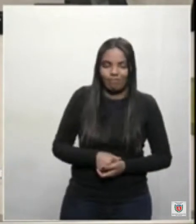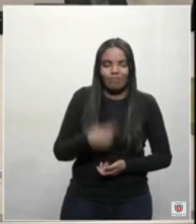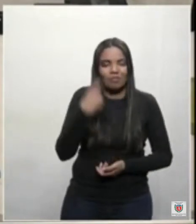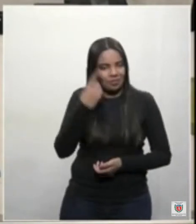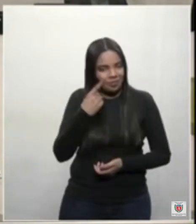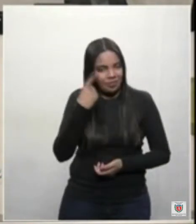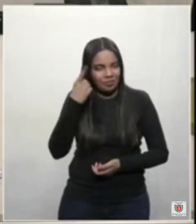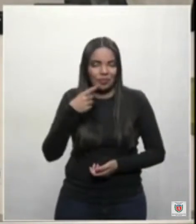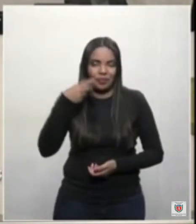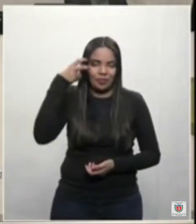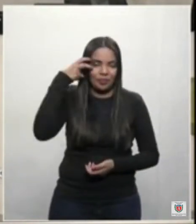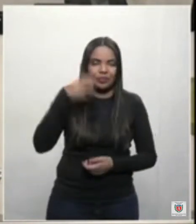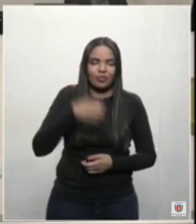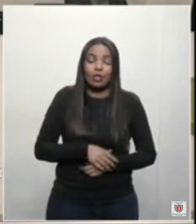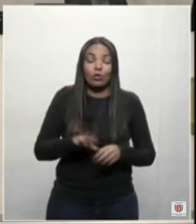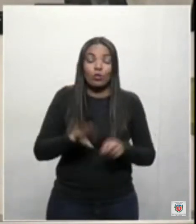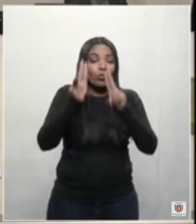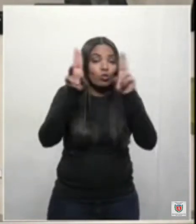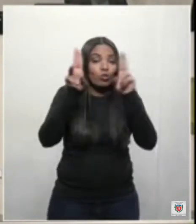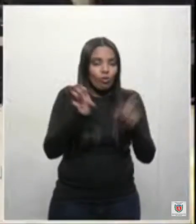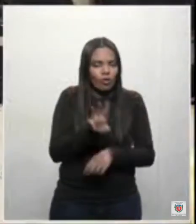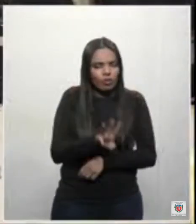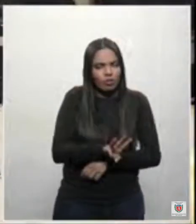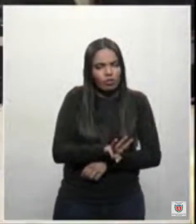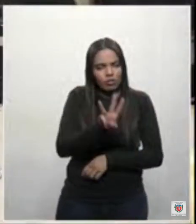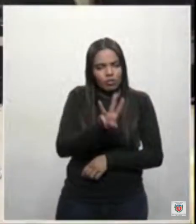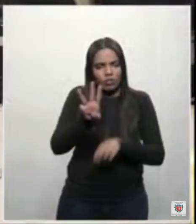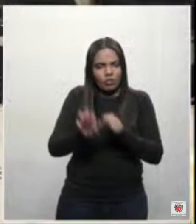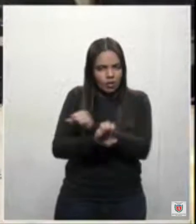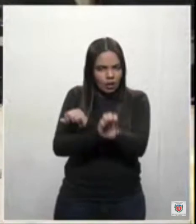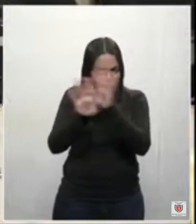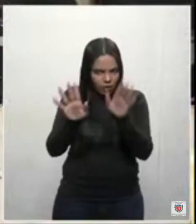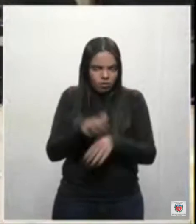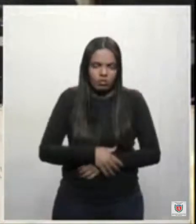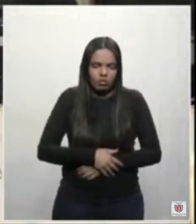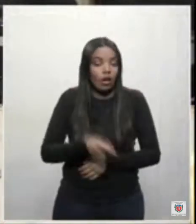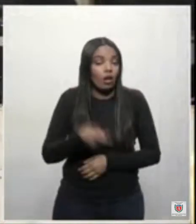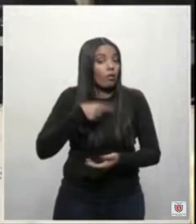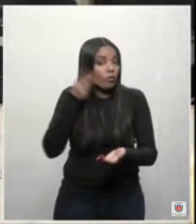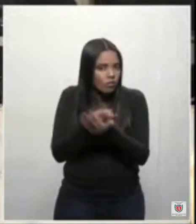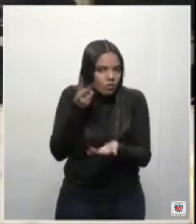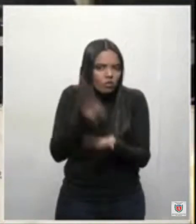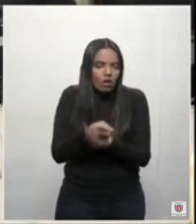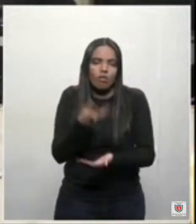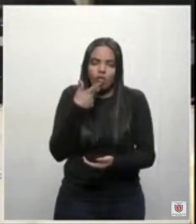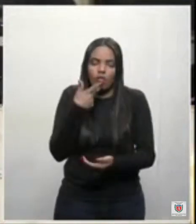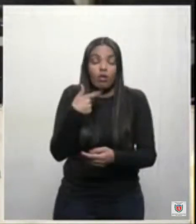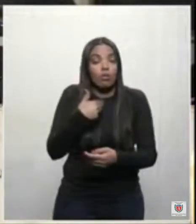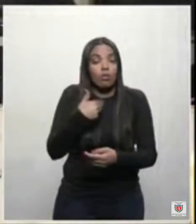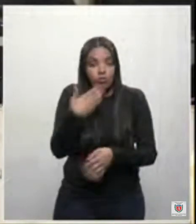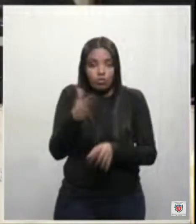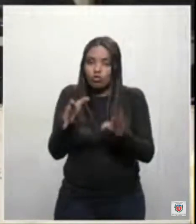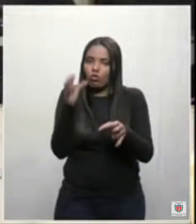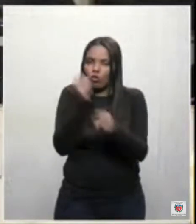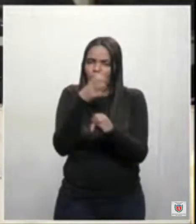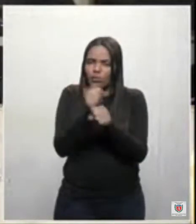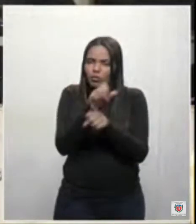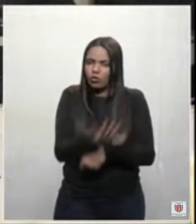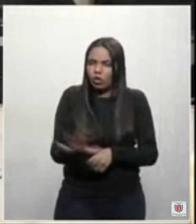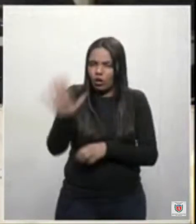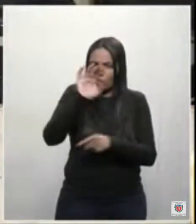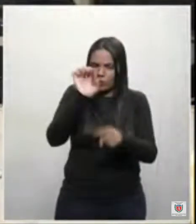Deputado, com relação ao item da transparência, a gente conversa sempre sobre isso. Eu pedi para que a Contabilidade Geral do Estado fizesse uma